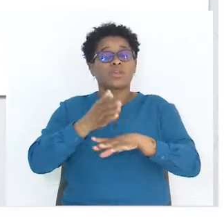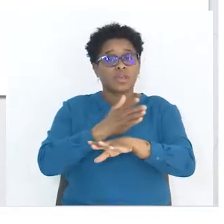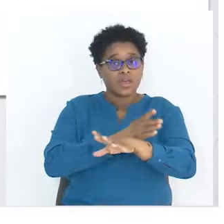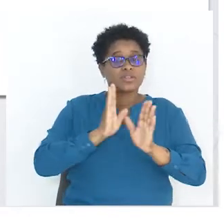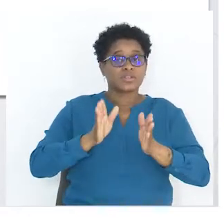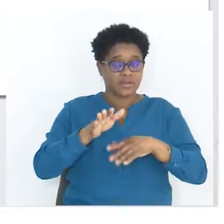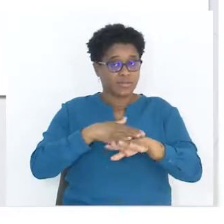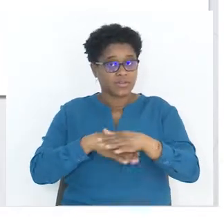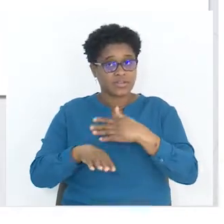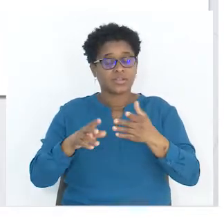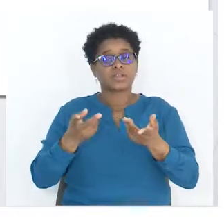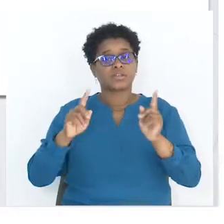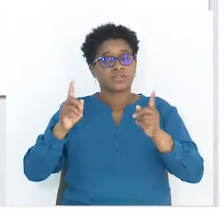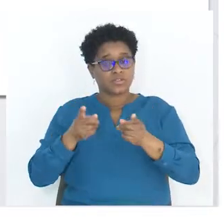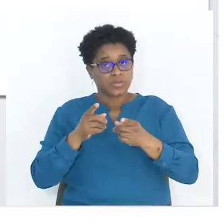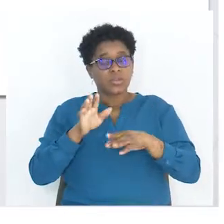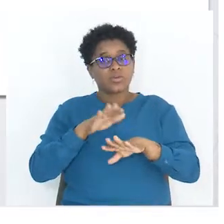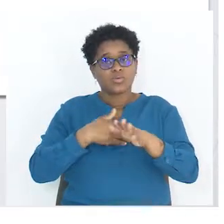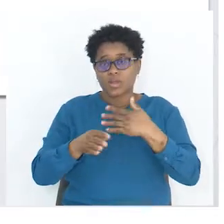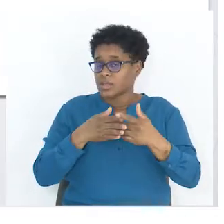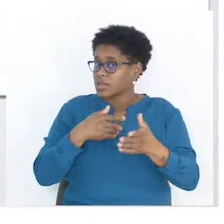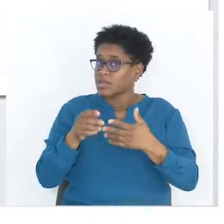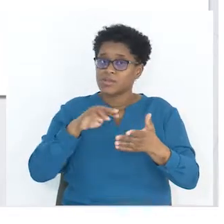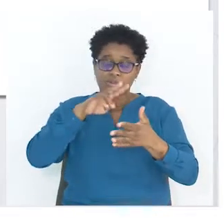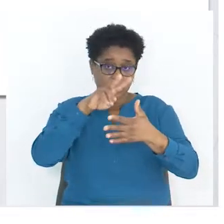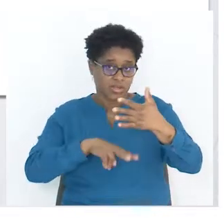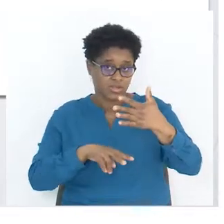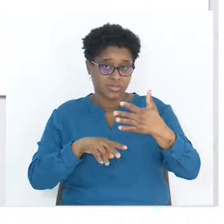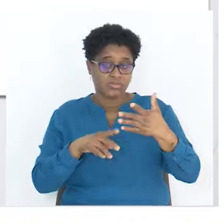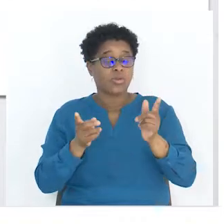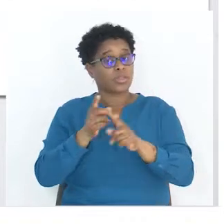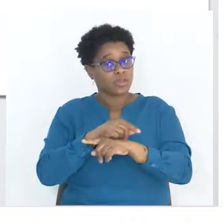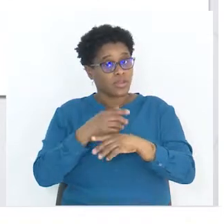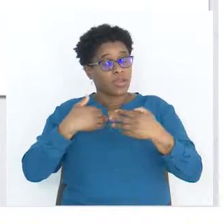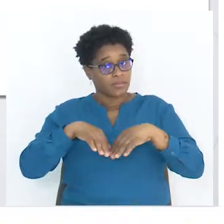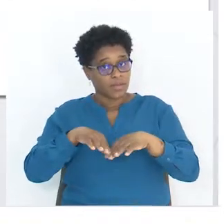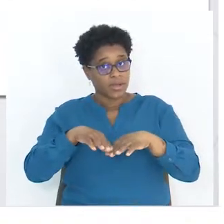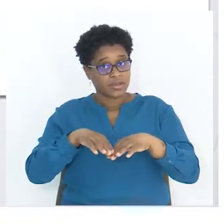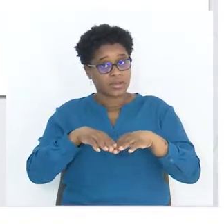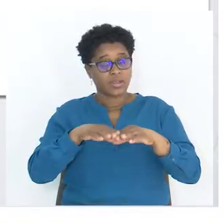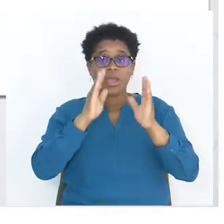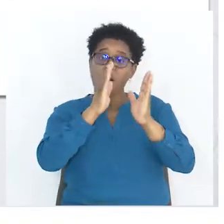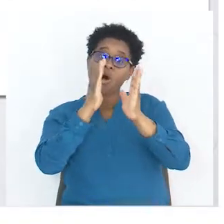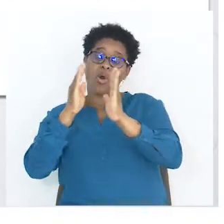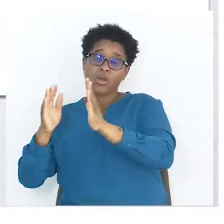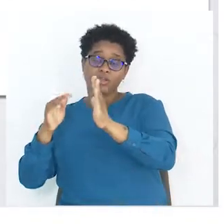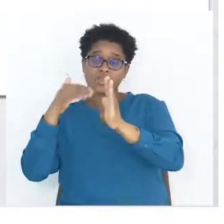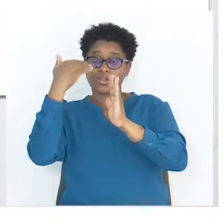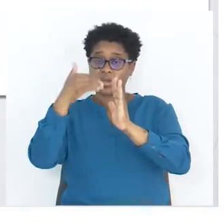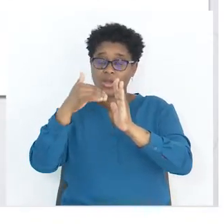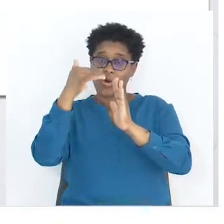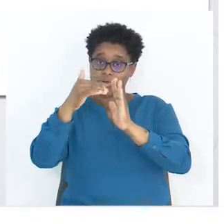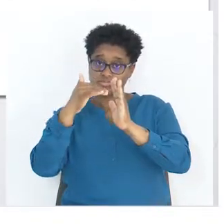qualquer tipo de texto, contraindo, já sabes que é diminuindo, mas mantendo a ordem de